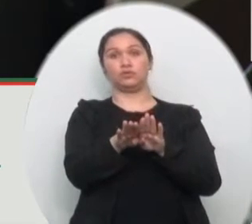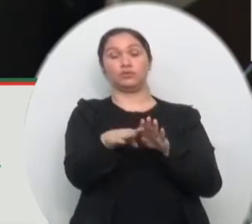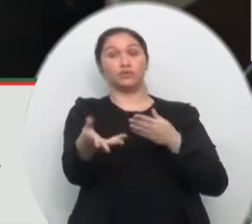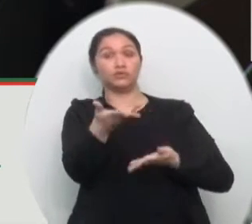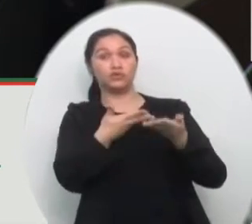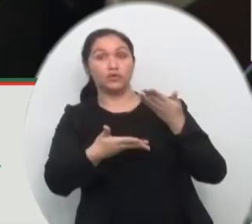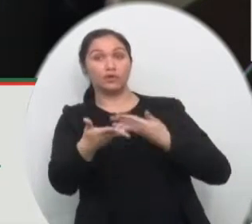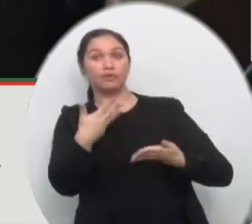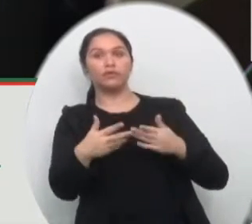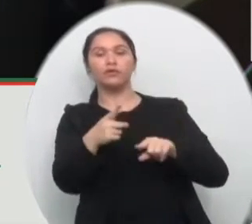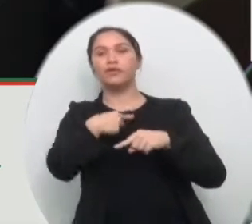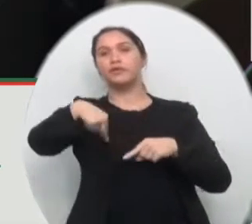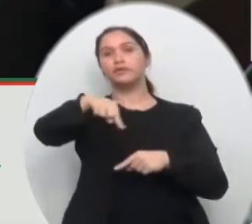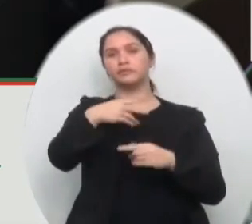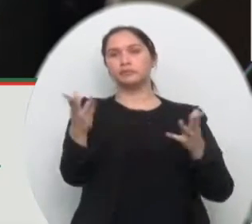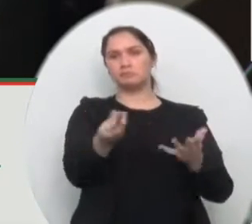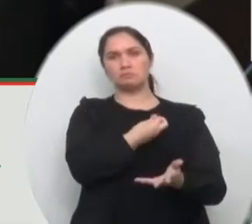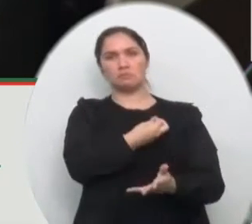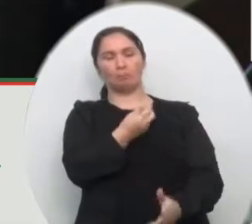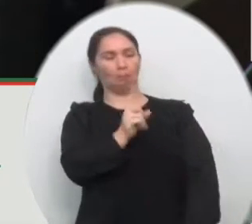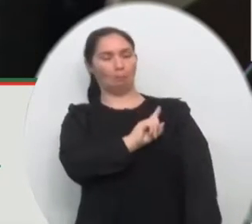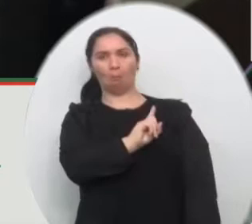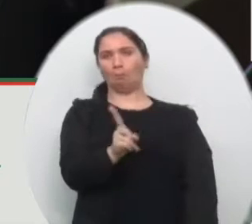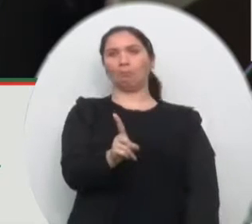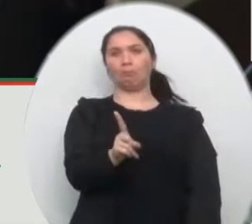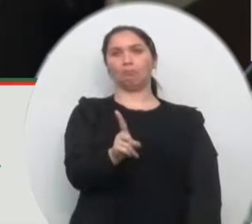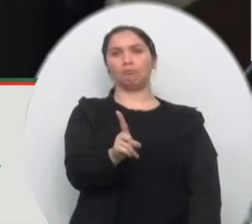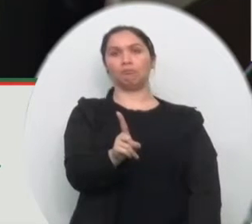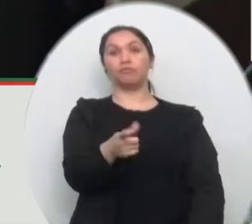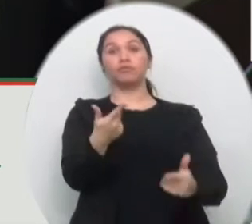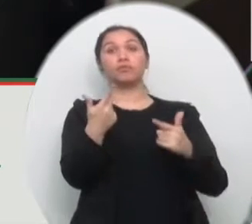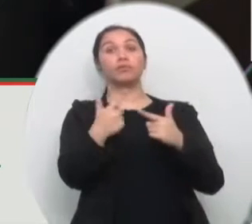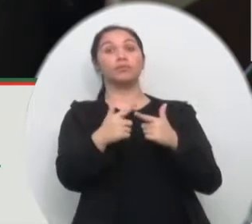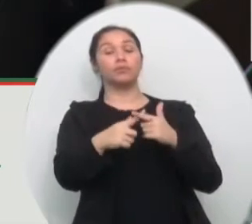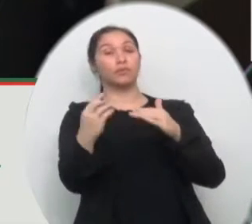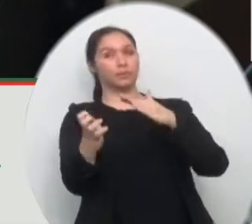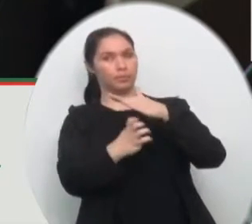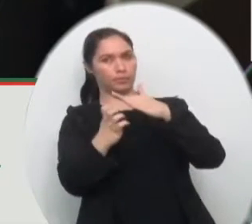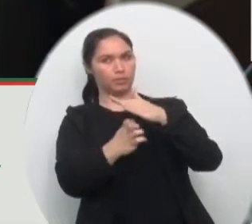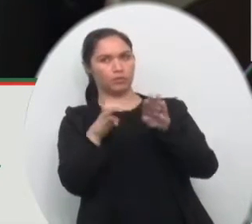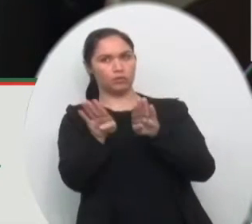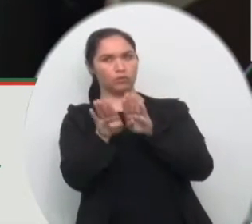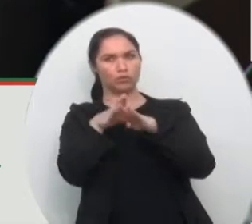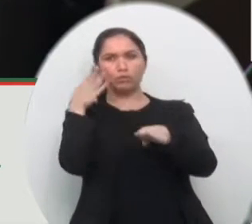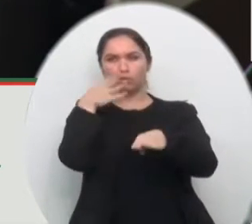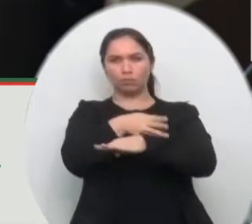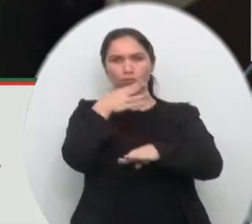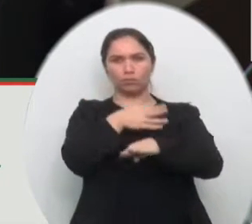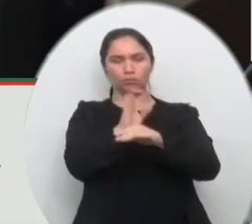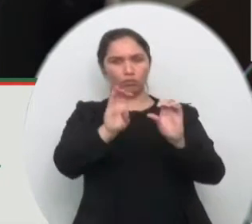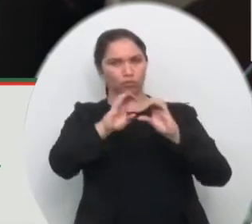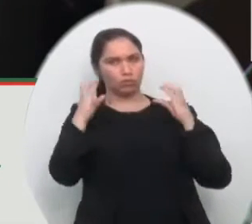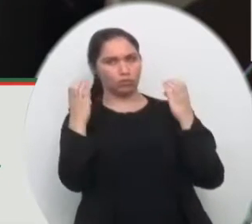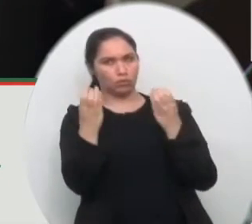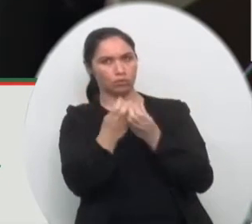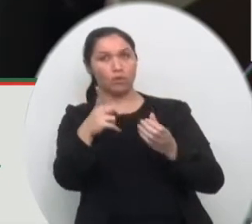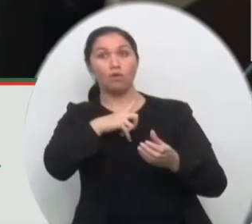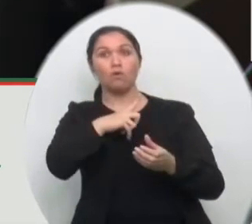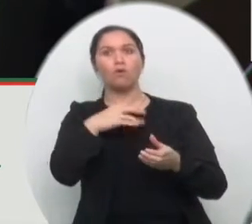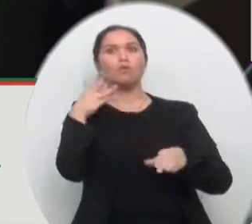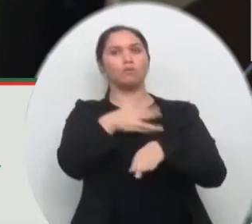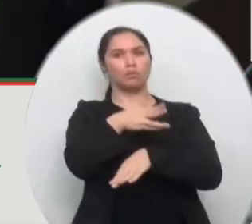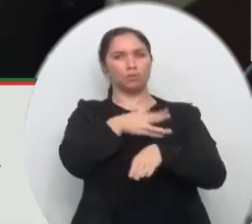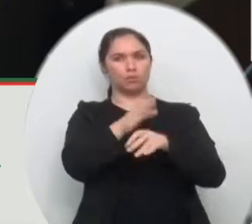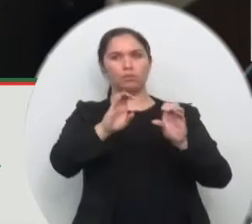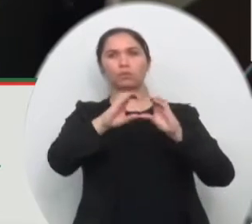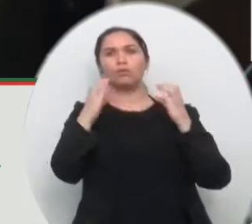aqui. Não estávamos aqui. Porque uma empresa também participa da comunidade. Ela deve participar da comunidade.